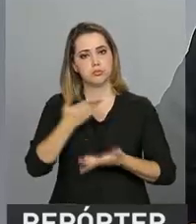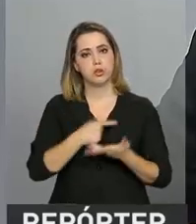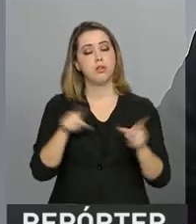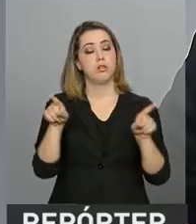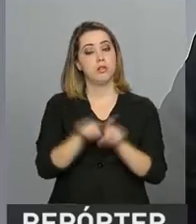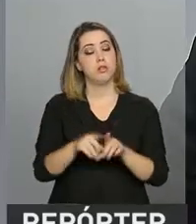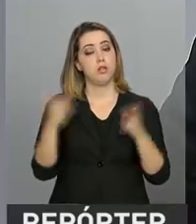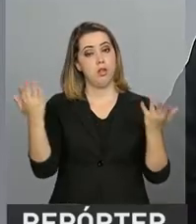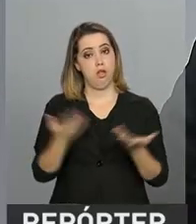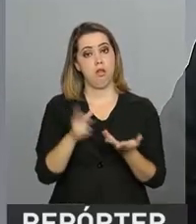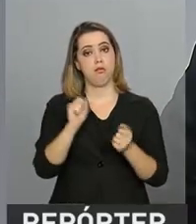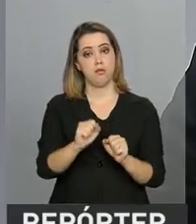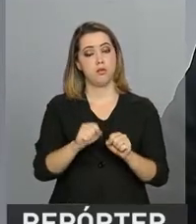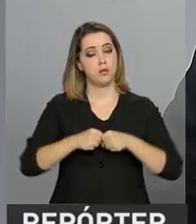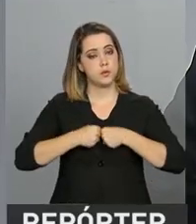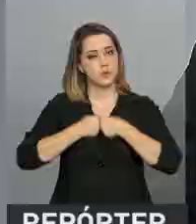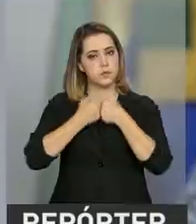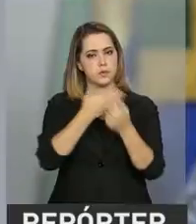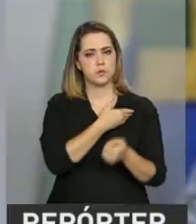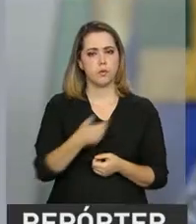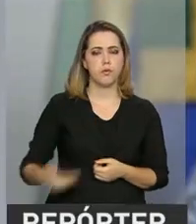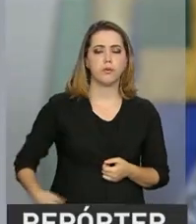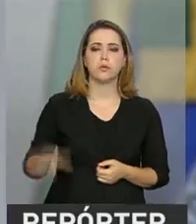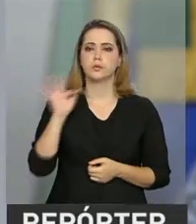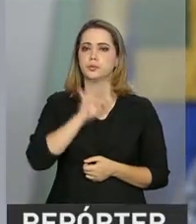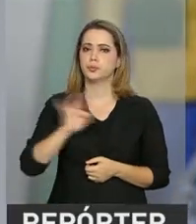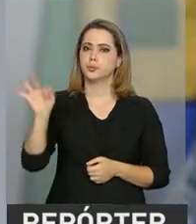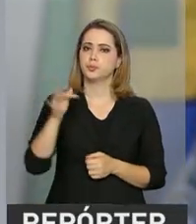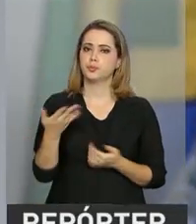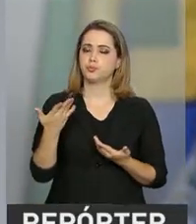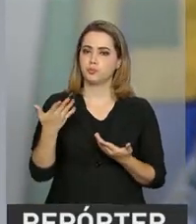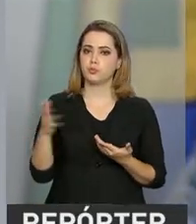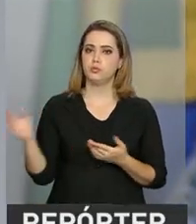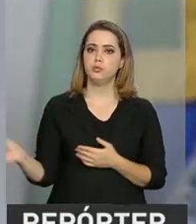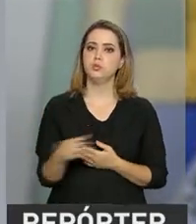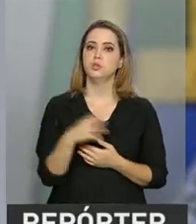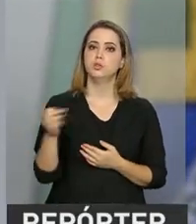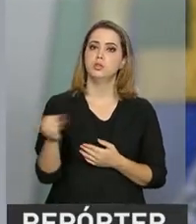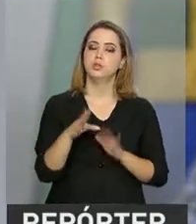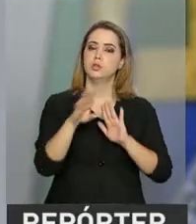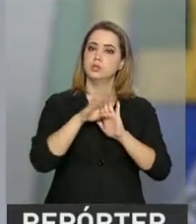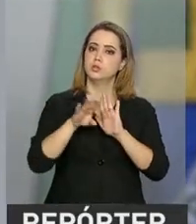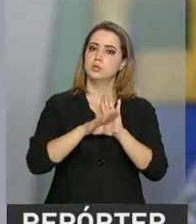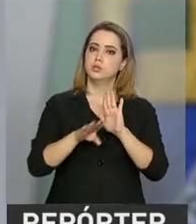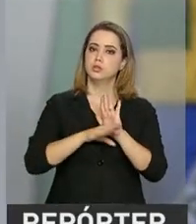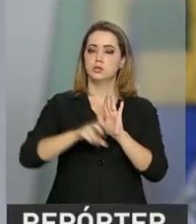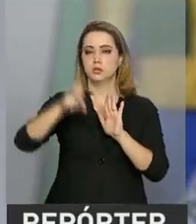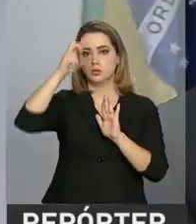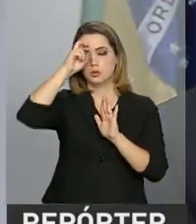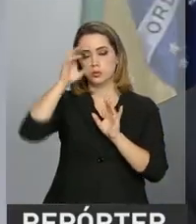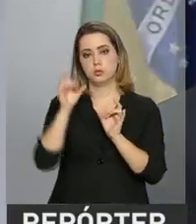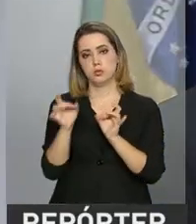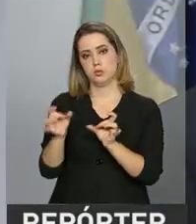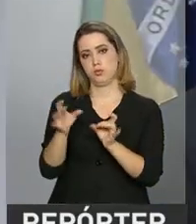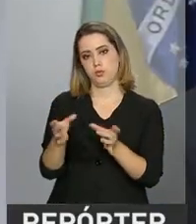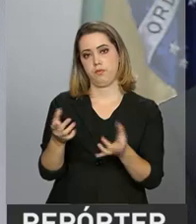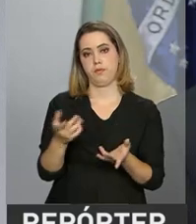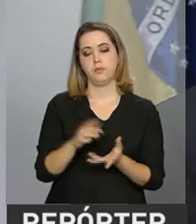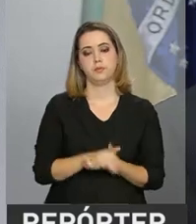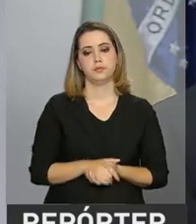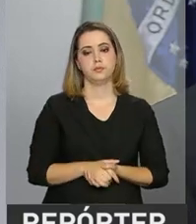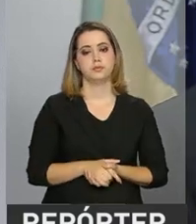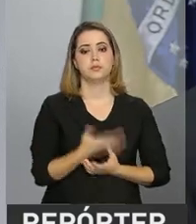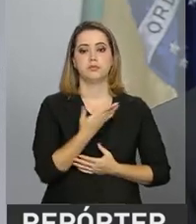faz parte do esforço do Governo Federal na implementação do Plano Nacional de Cultura exportadora e é uma ferramenta